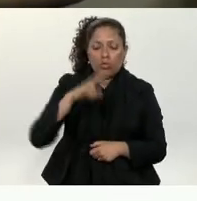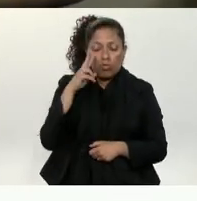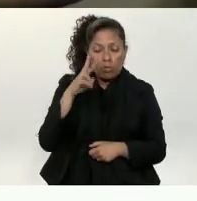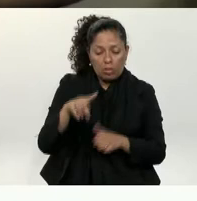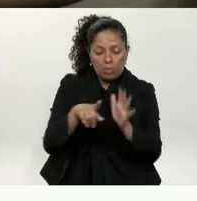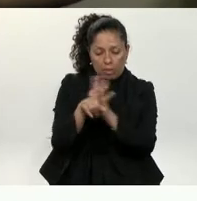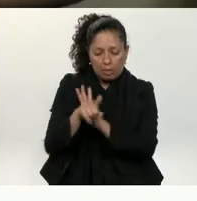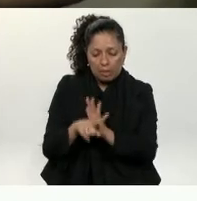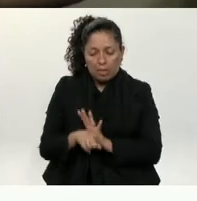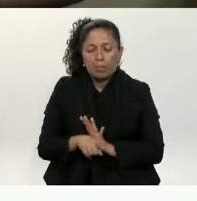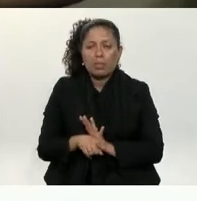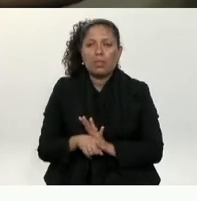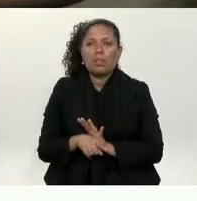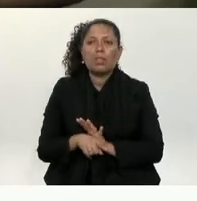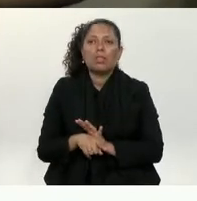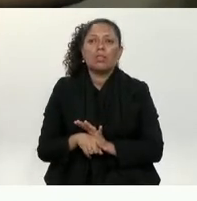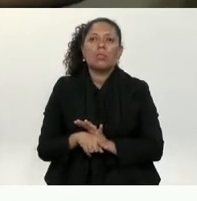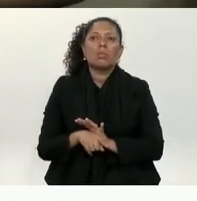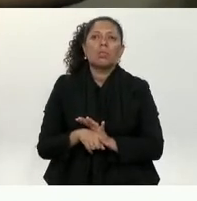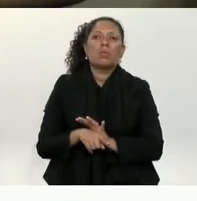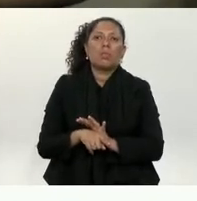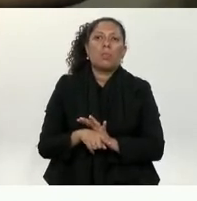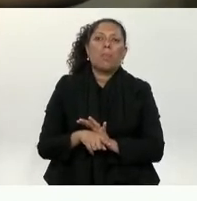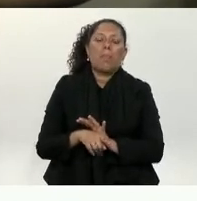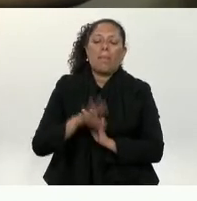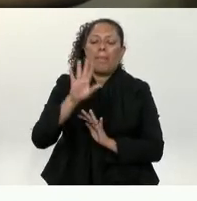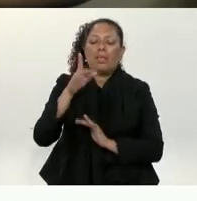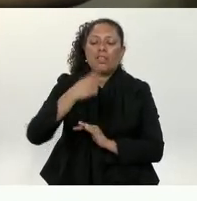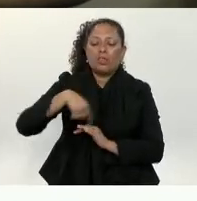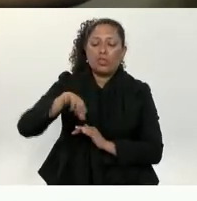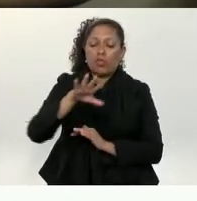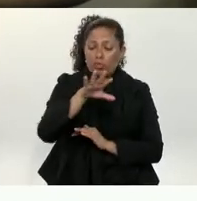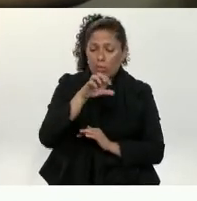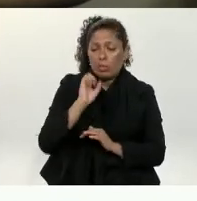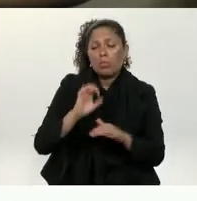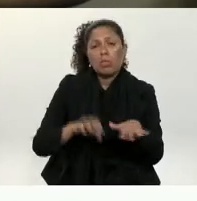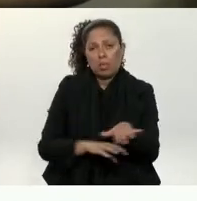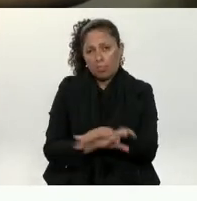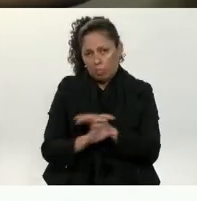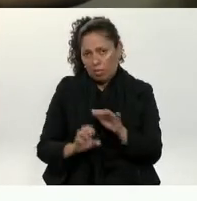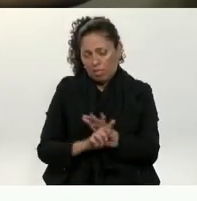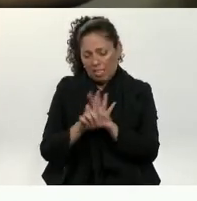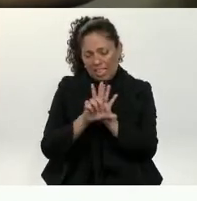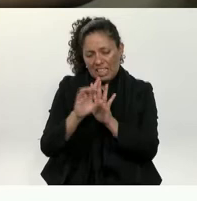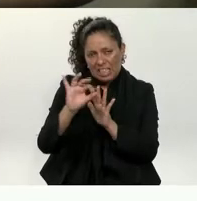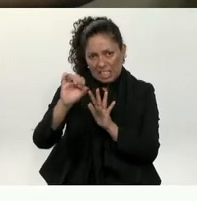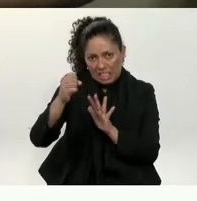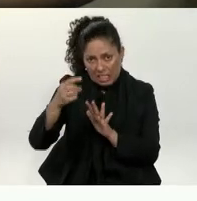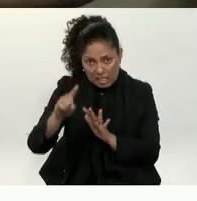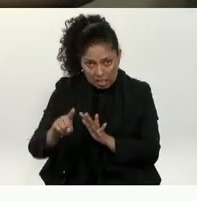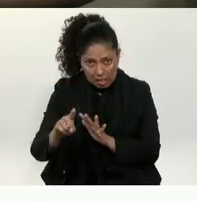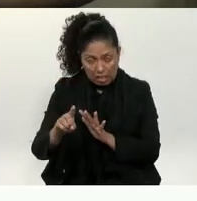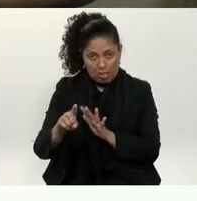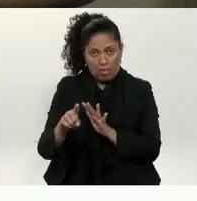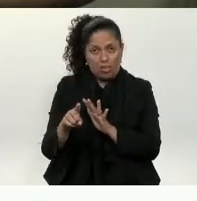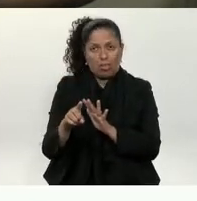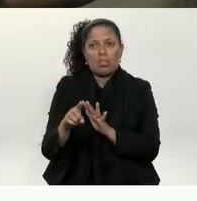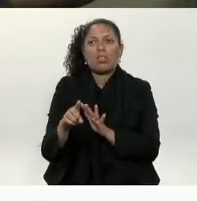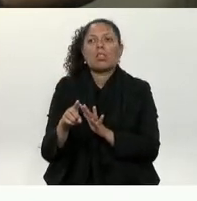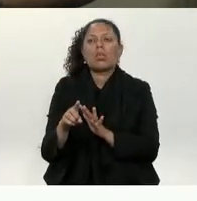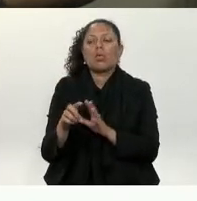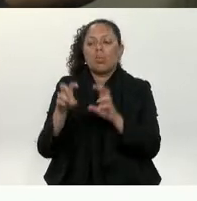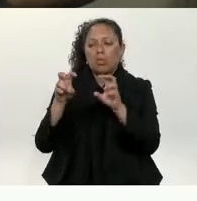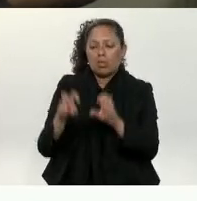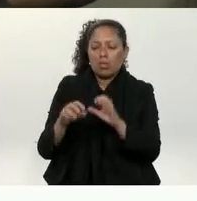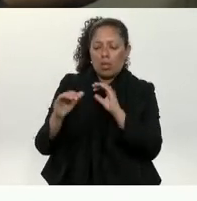ali. Agora, na verdade, temos chamado a concessionária e, fatalmente, se a concessionária não estivesse aberta ao diálogo,